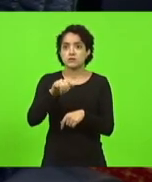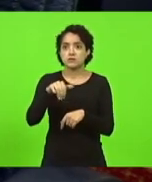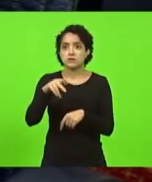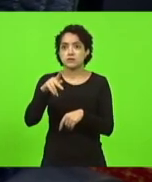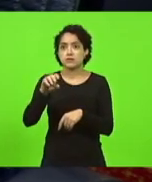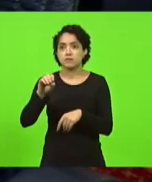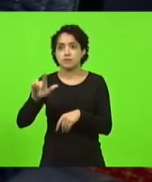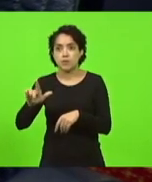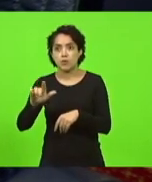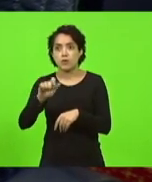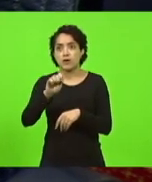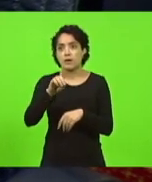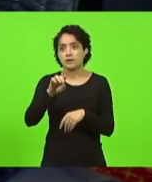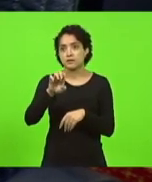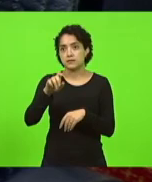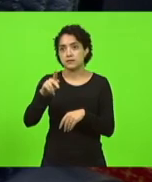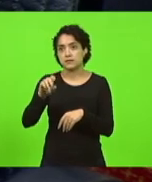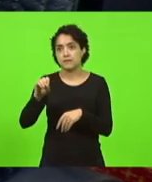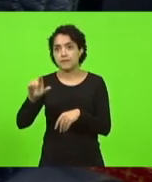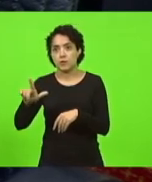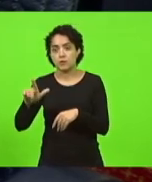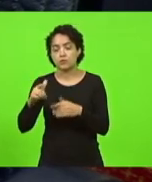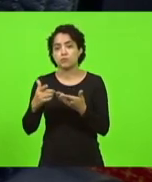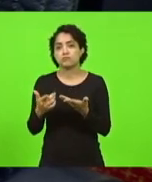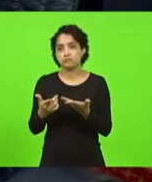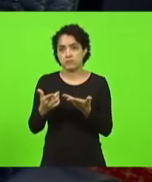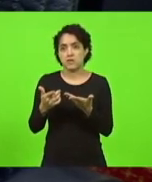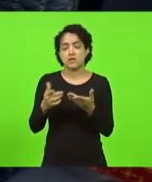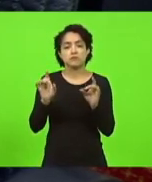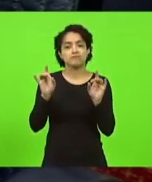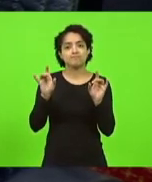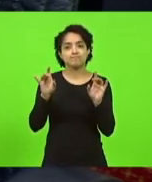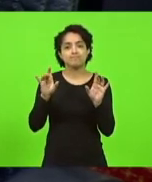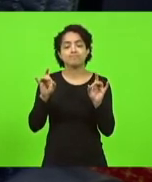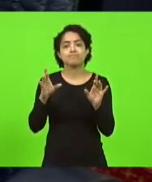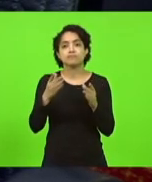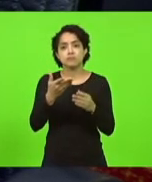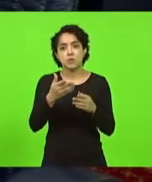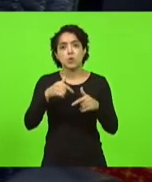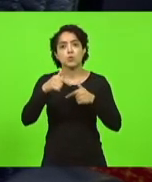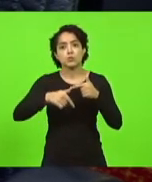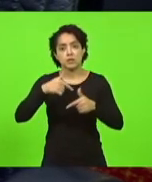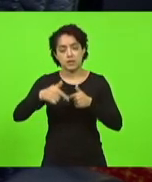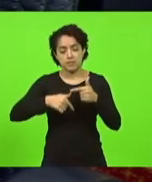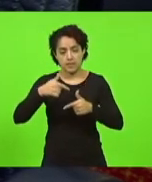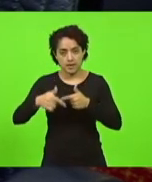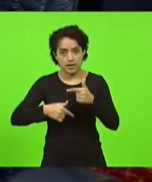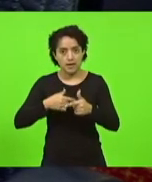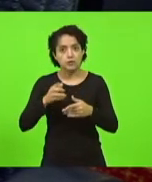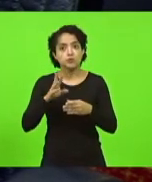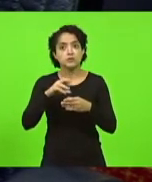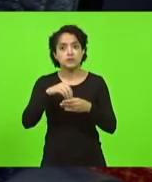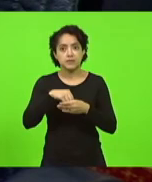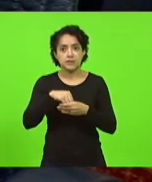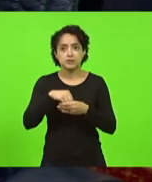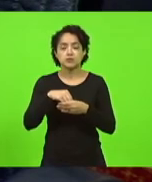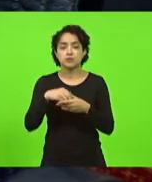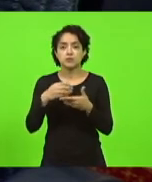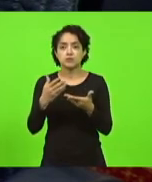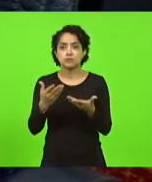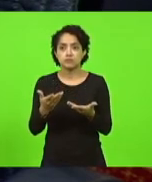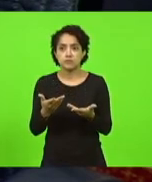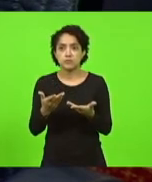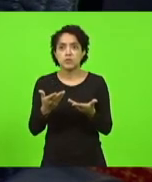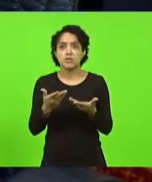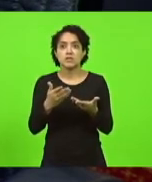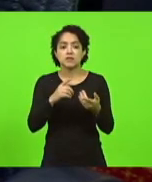é claro, com muito mais carinho, de forma muito especial, enaltecer o trabalho que foi feito dentro desse Parlamento, de